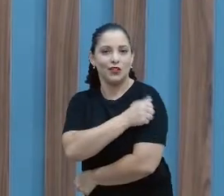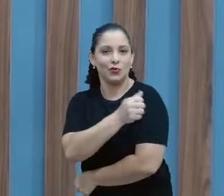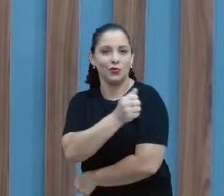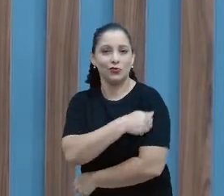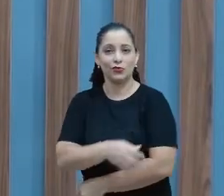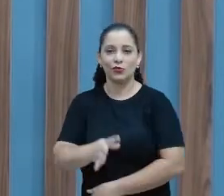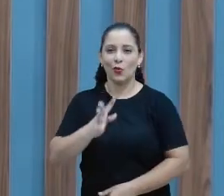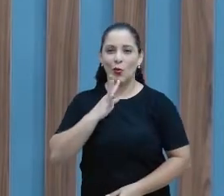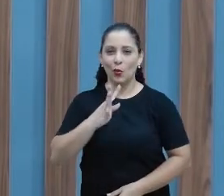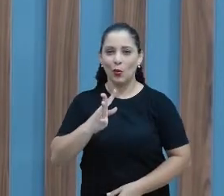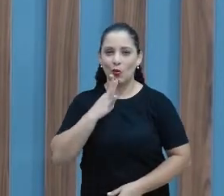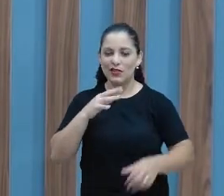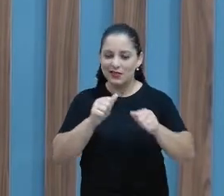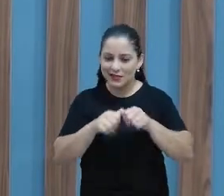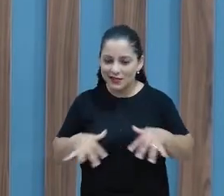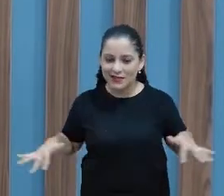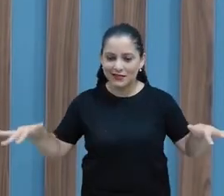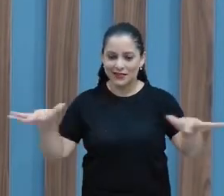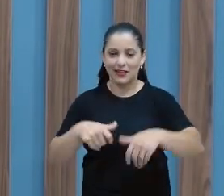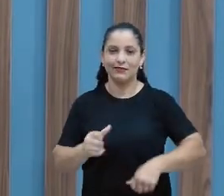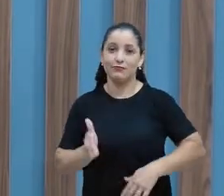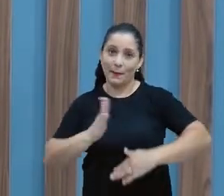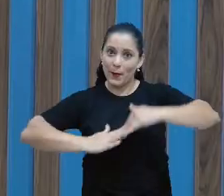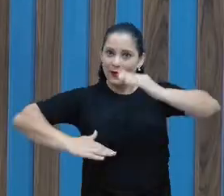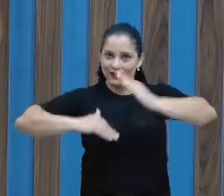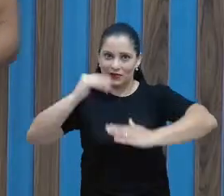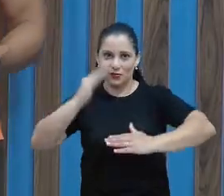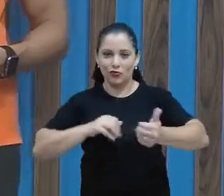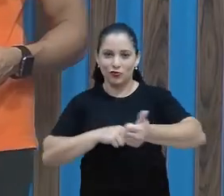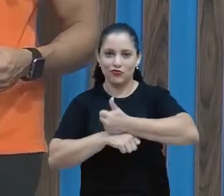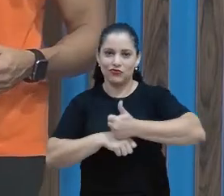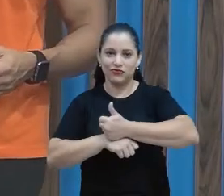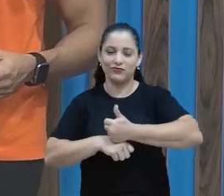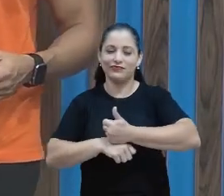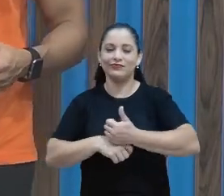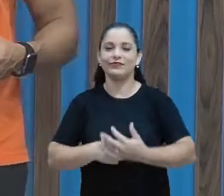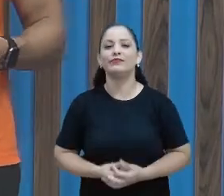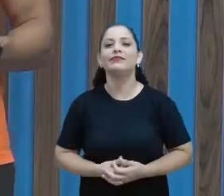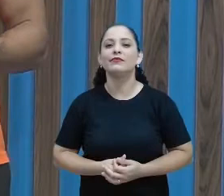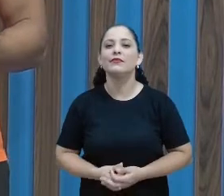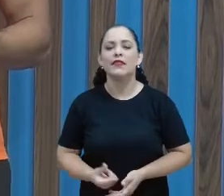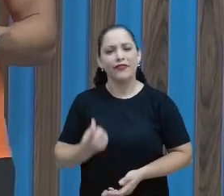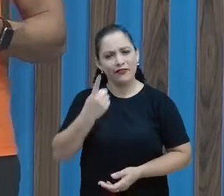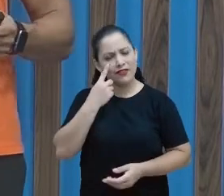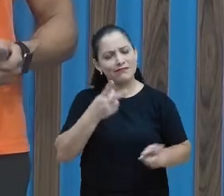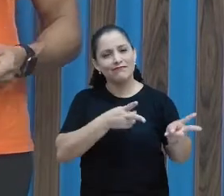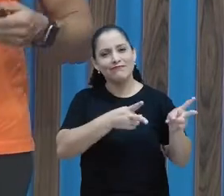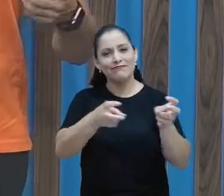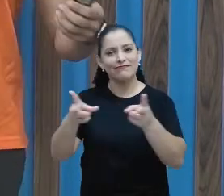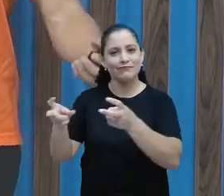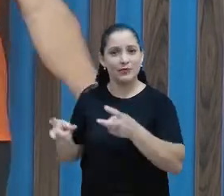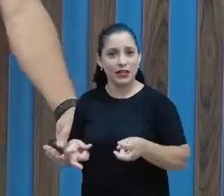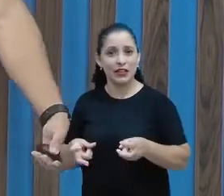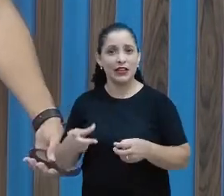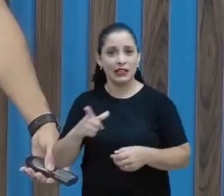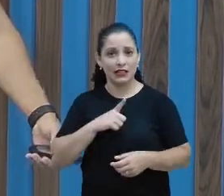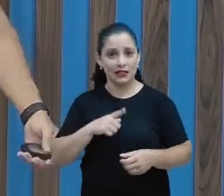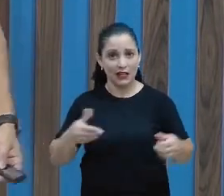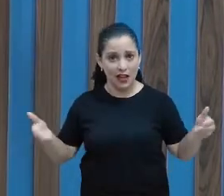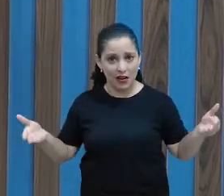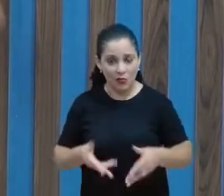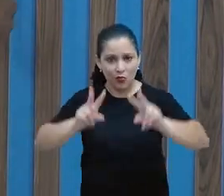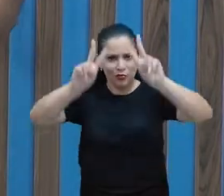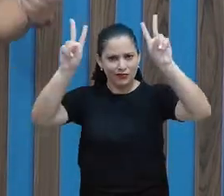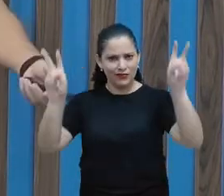a conhecer, né, a se entusiasmar pelas profissões. Né? É verdade. E você pode ver que tanto essa parte que estamos falando